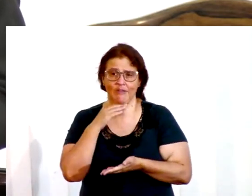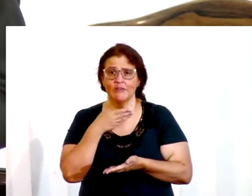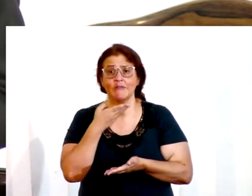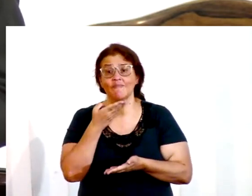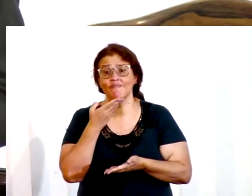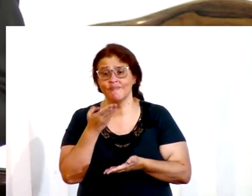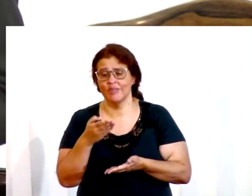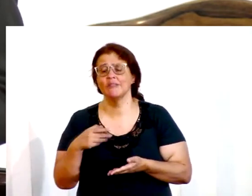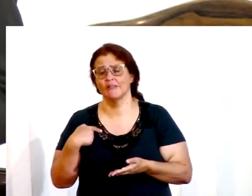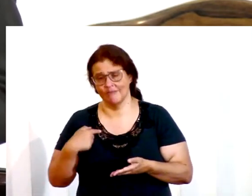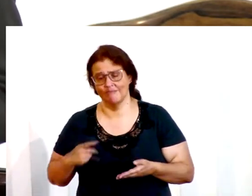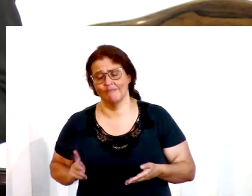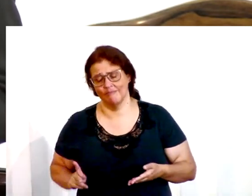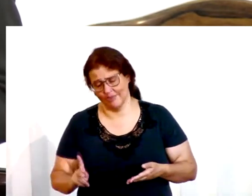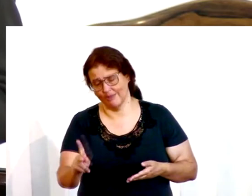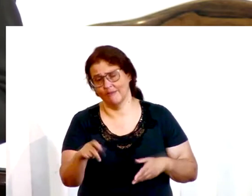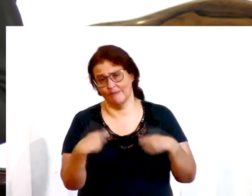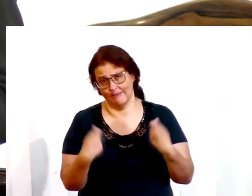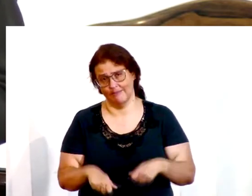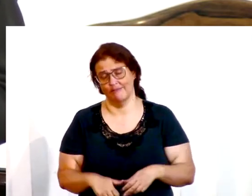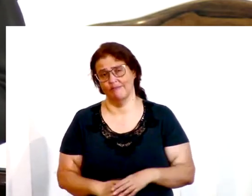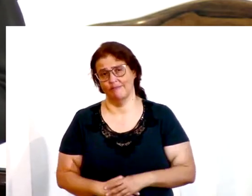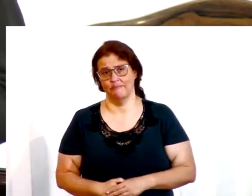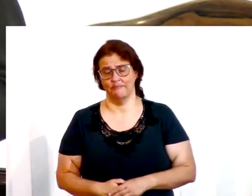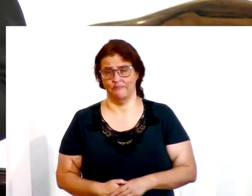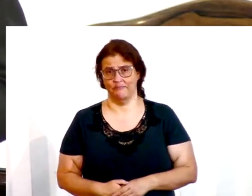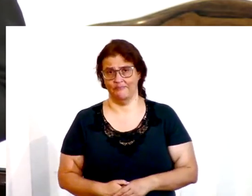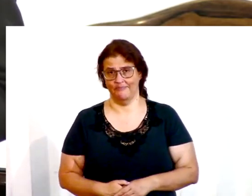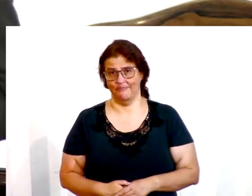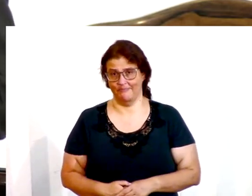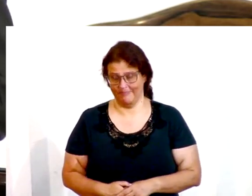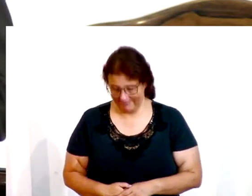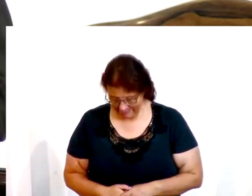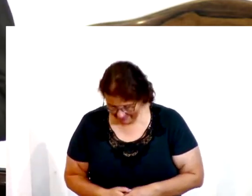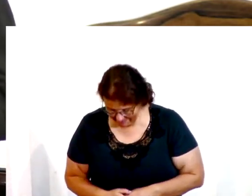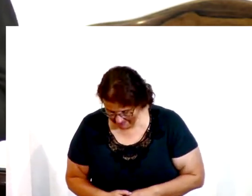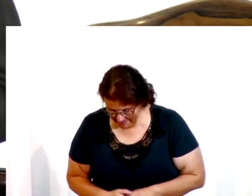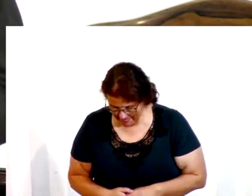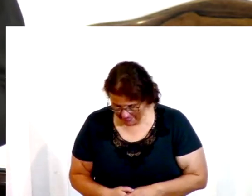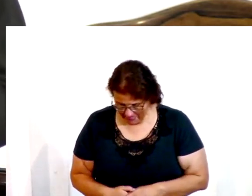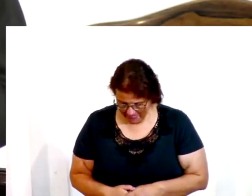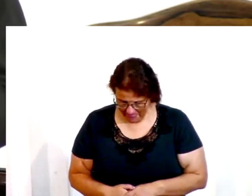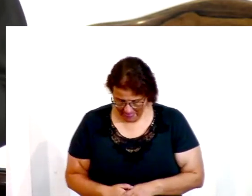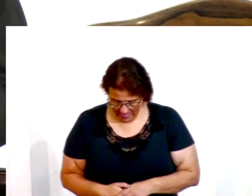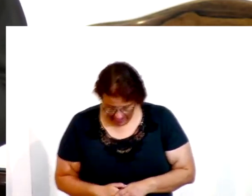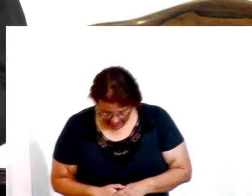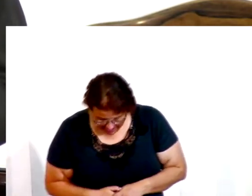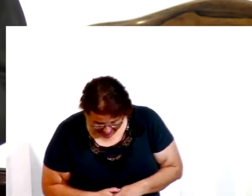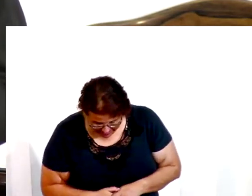mas eu preciso continuar. Ela está internada novamente.